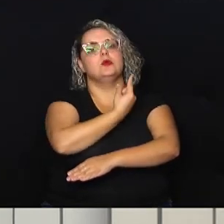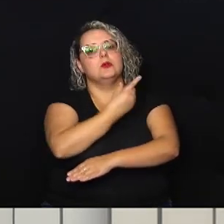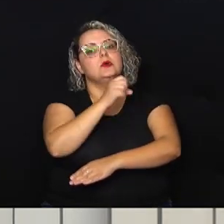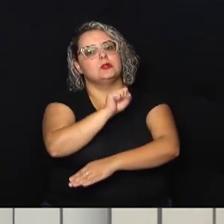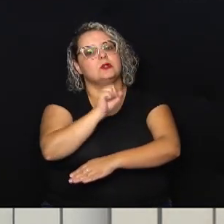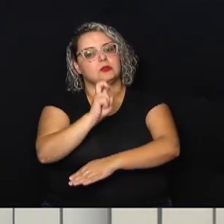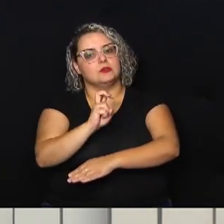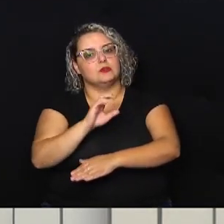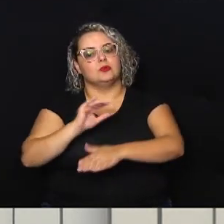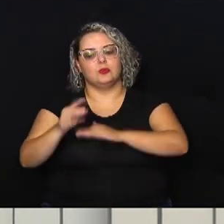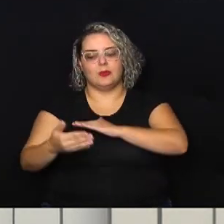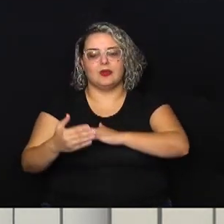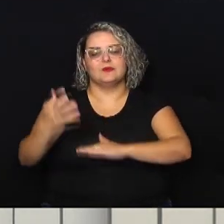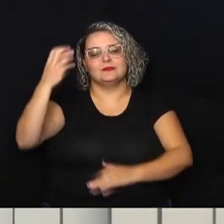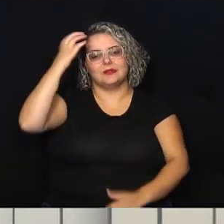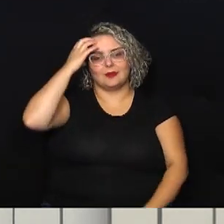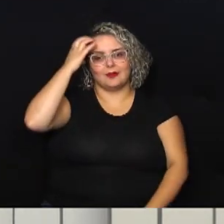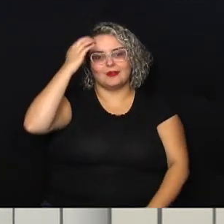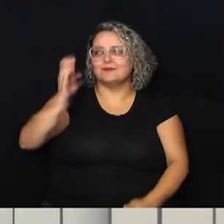no bairro Taquaral.